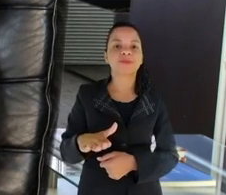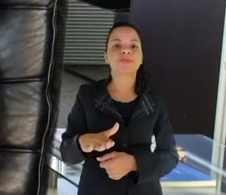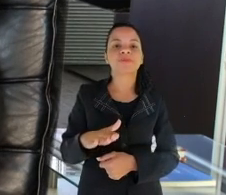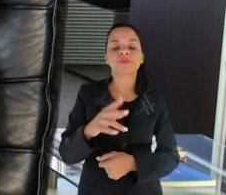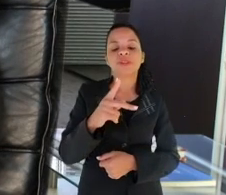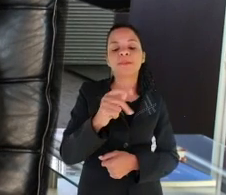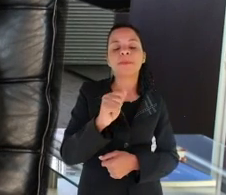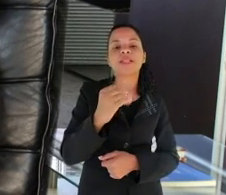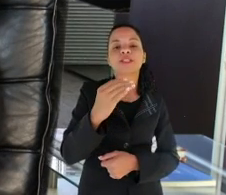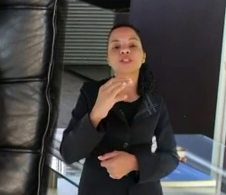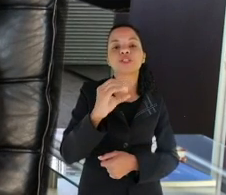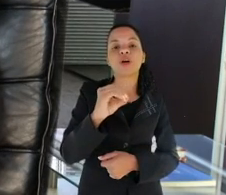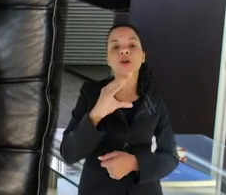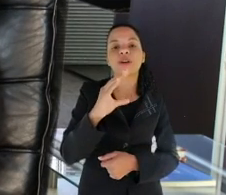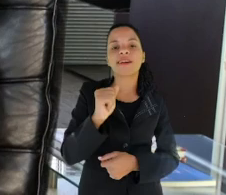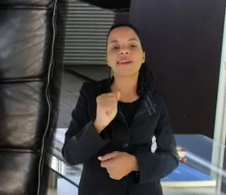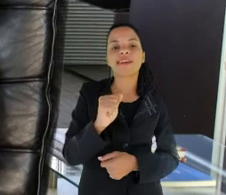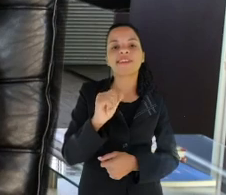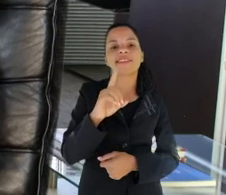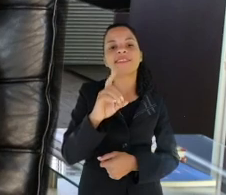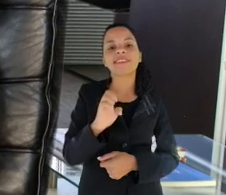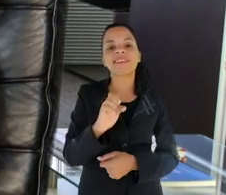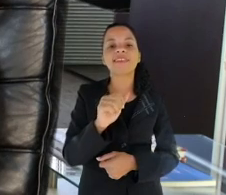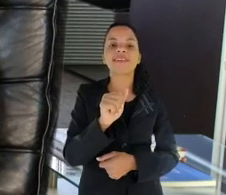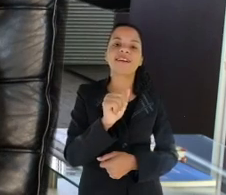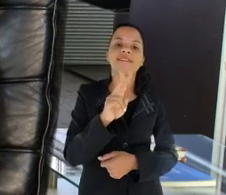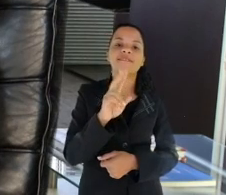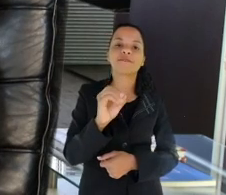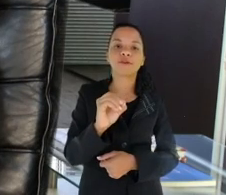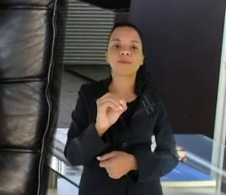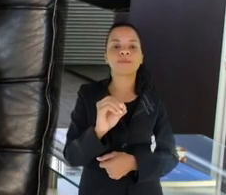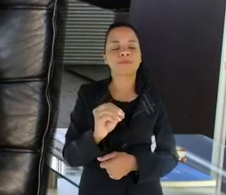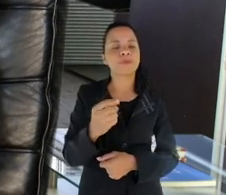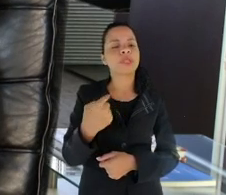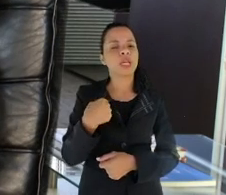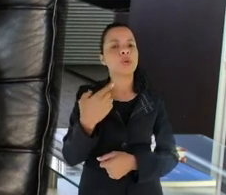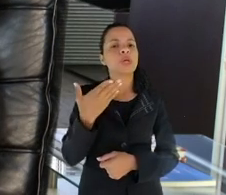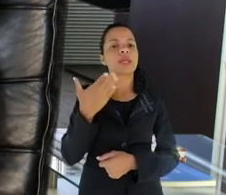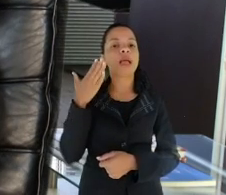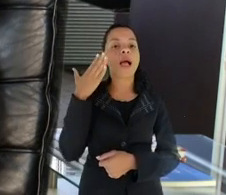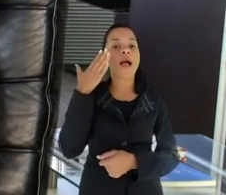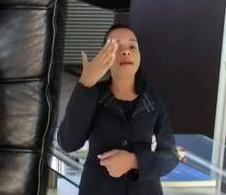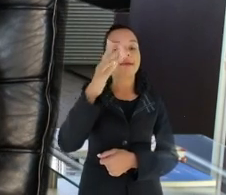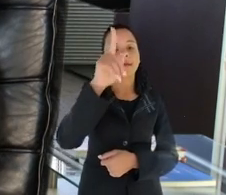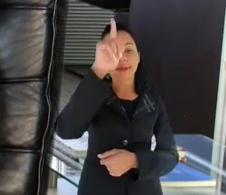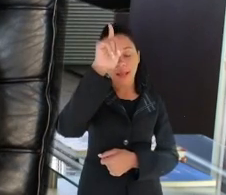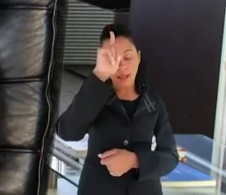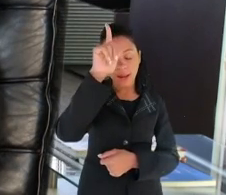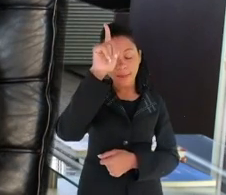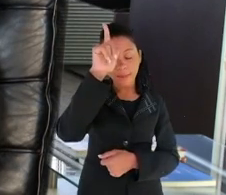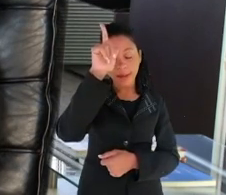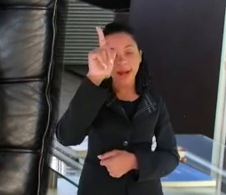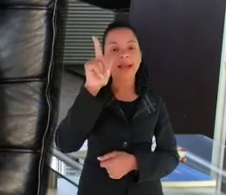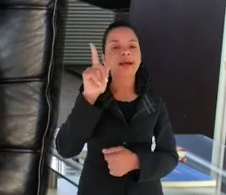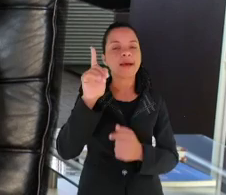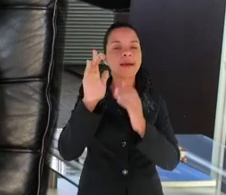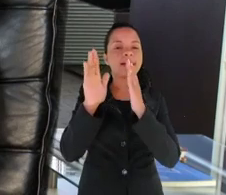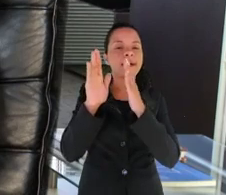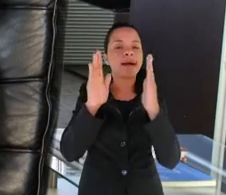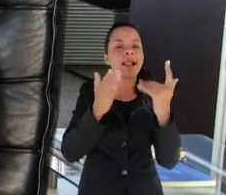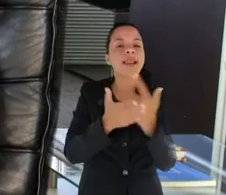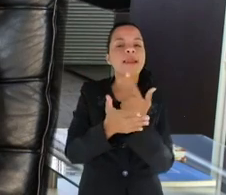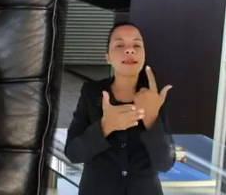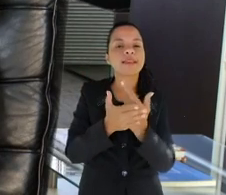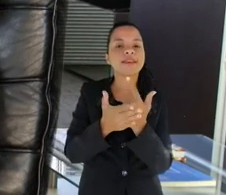visitar a maior feira de livros do mundo, Frankfurt, e queria levar o meu filhinho. Então comecei já